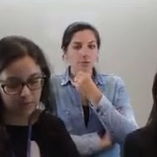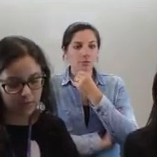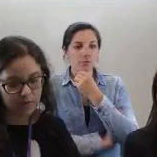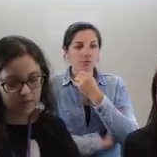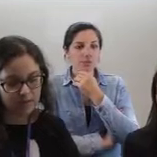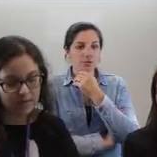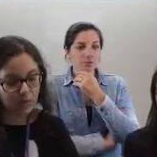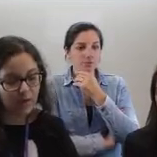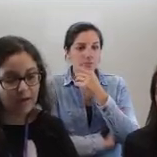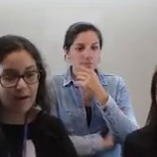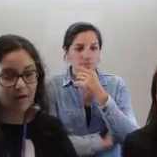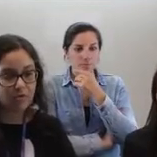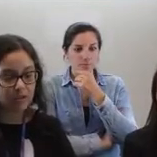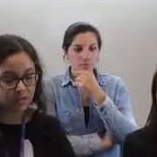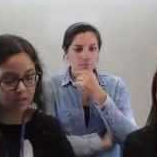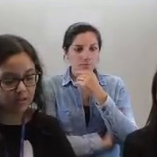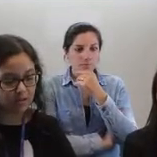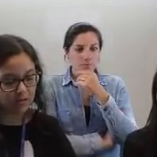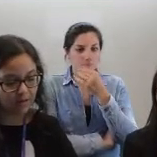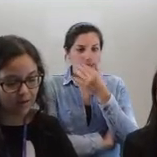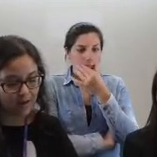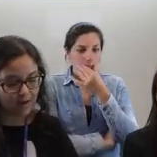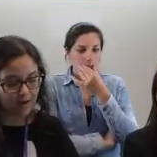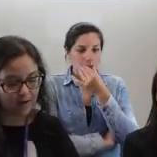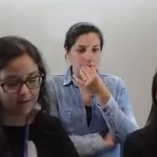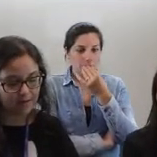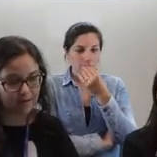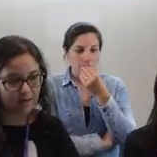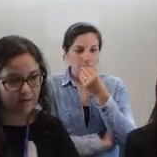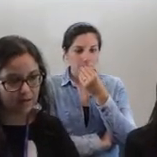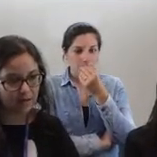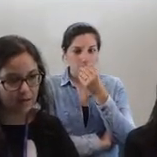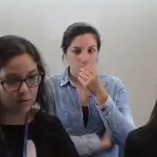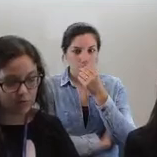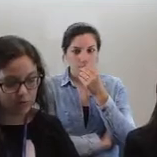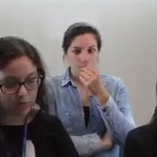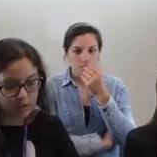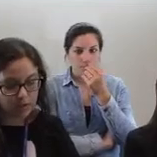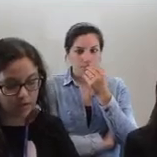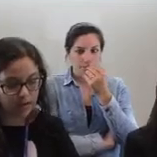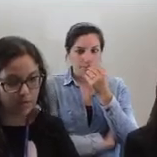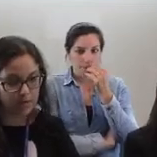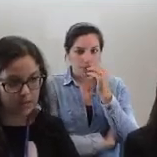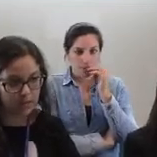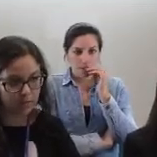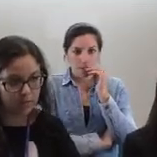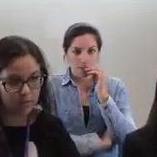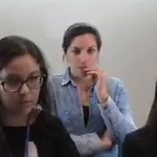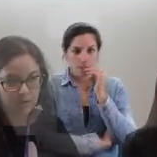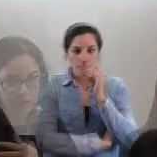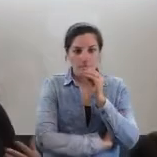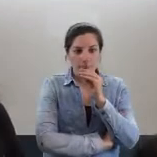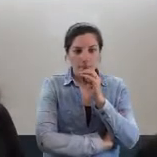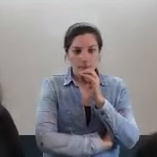disponível de metodologia E científica. assim, o legal, gente, é que assim, eu sou estudante agora na pós aqui na